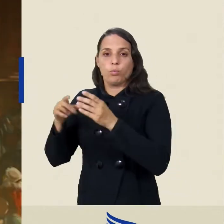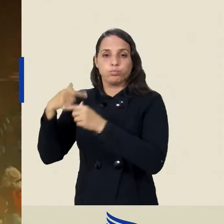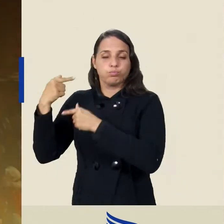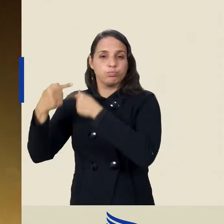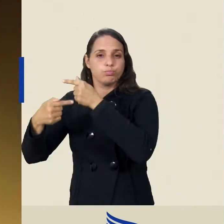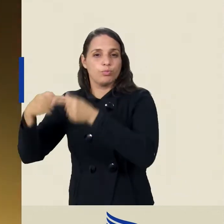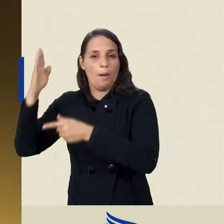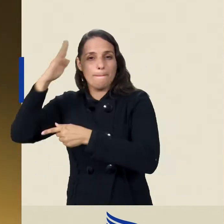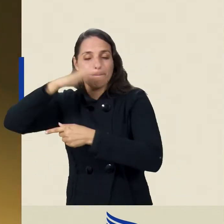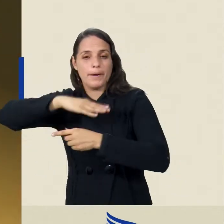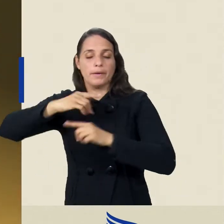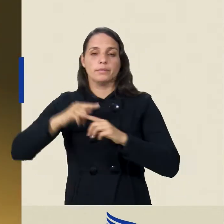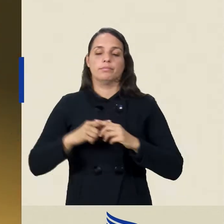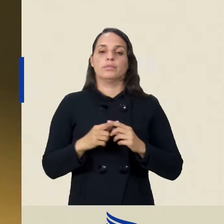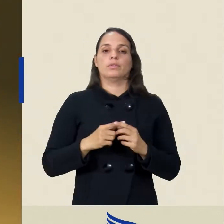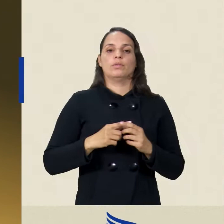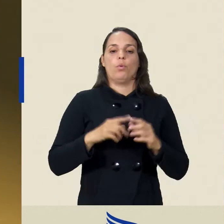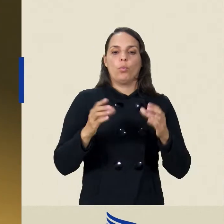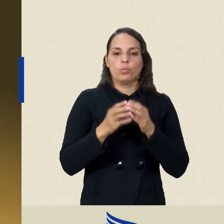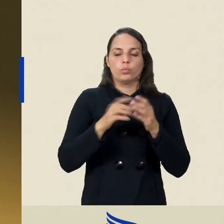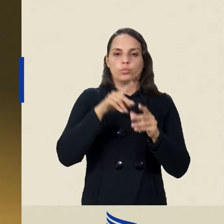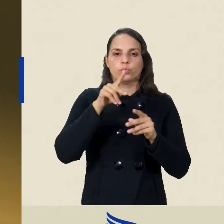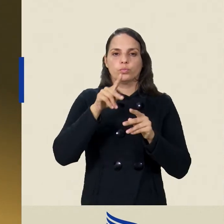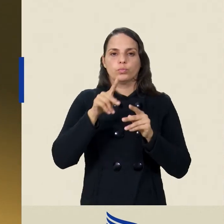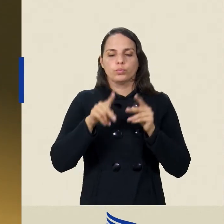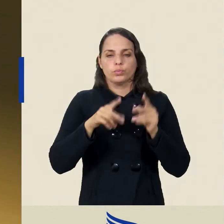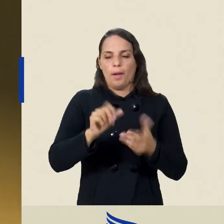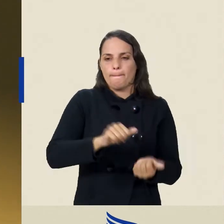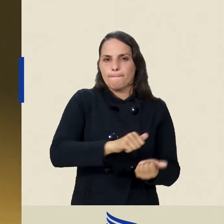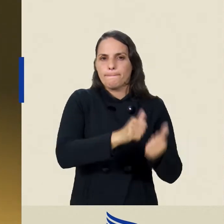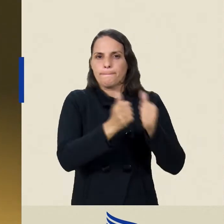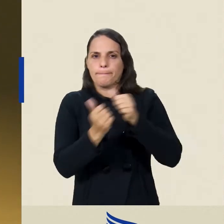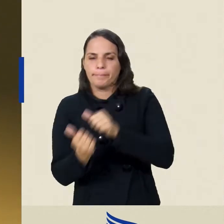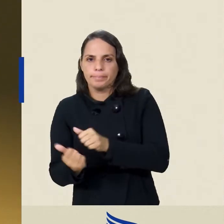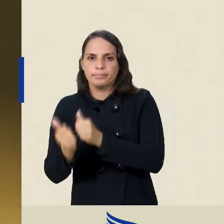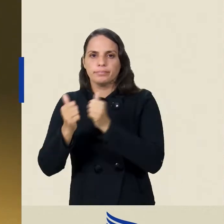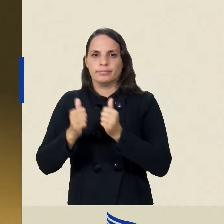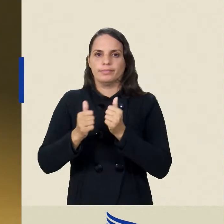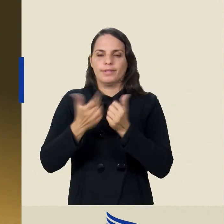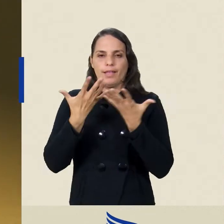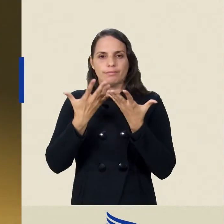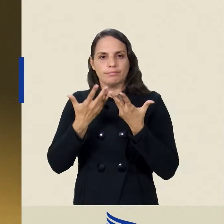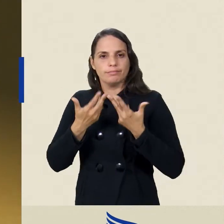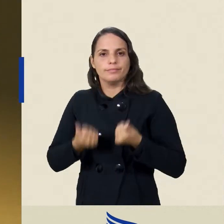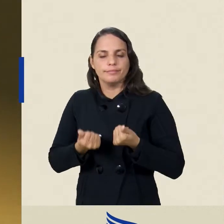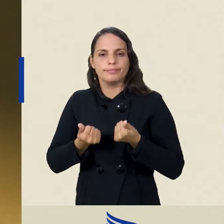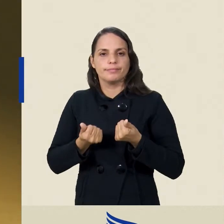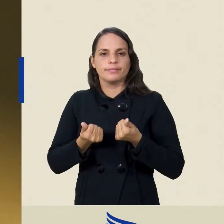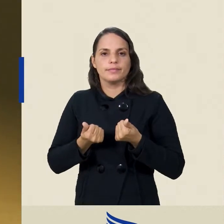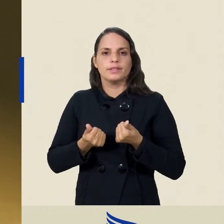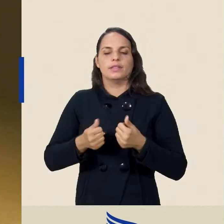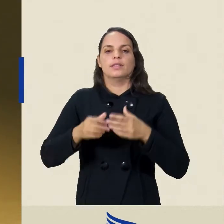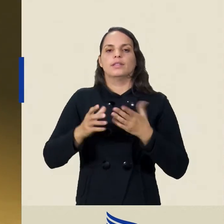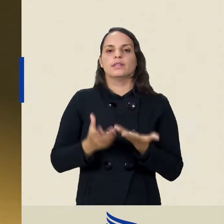sorte que foram batizados os que de bom grado receberam a sua palavra. E naquele dia agregaram-se quase